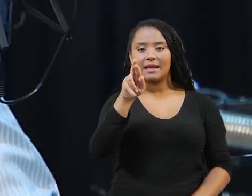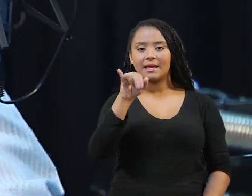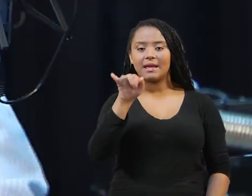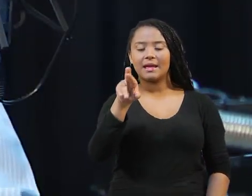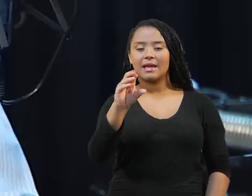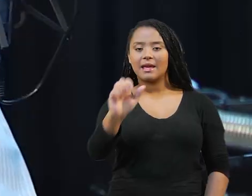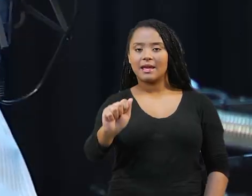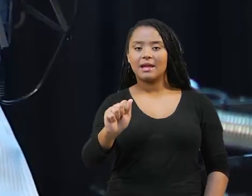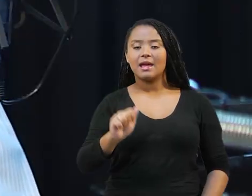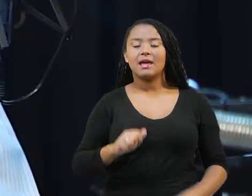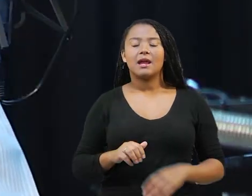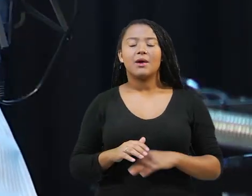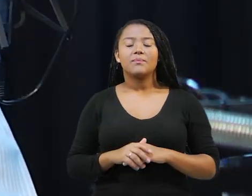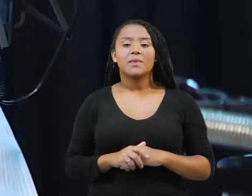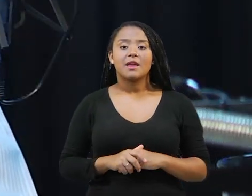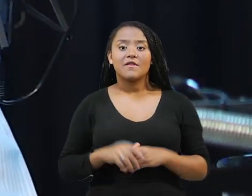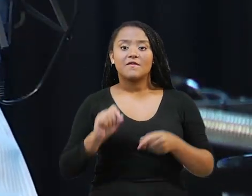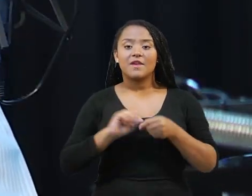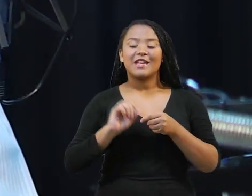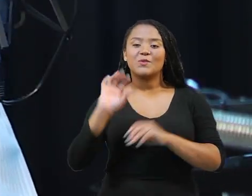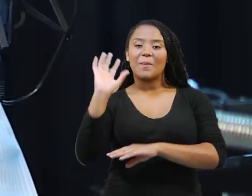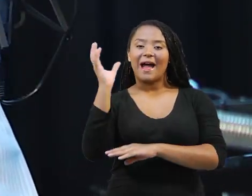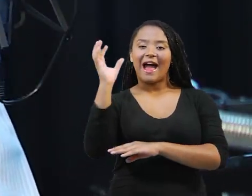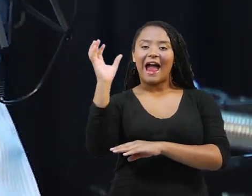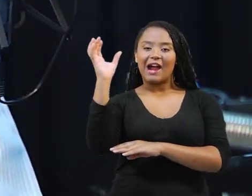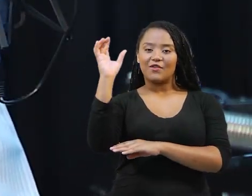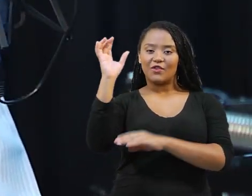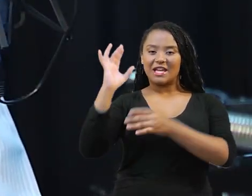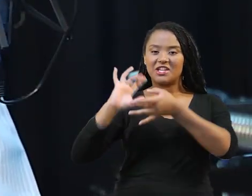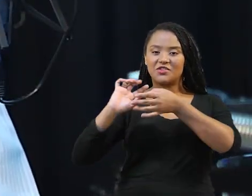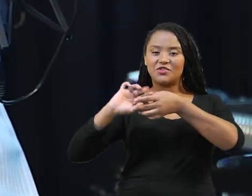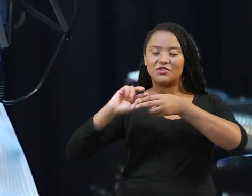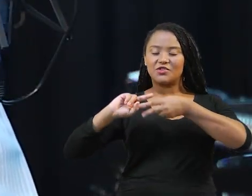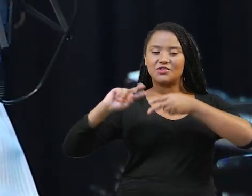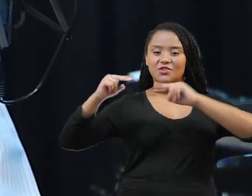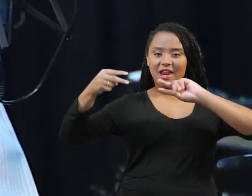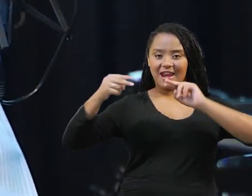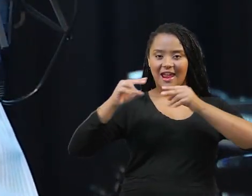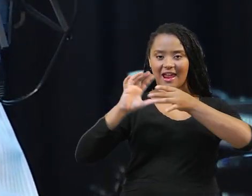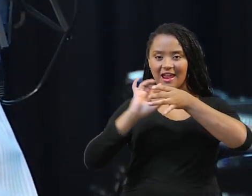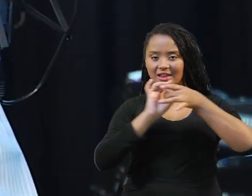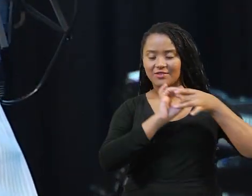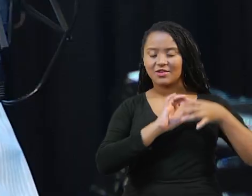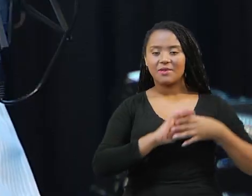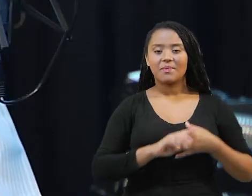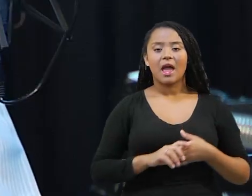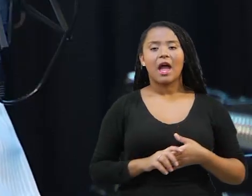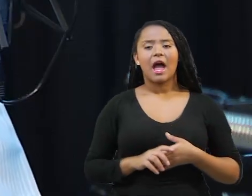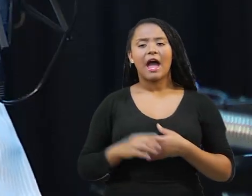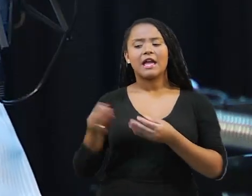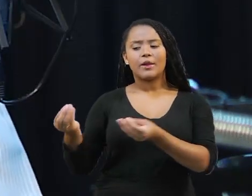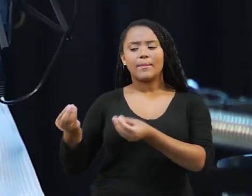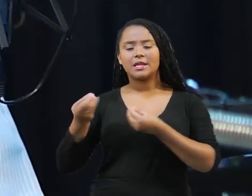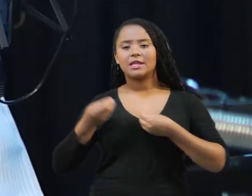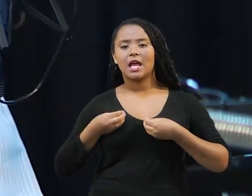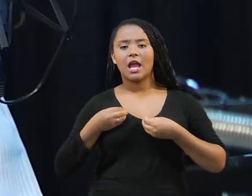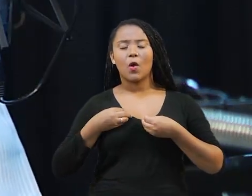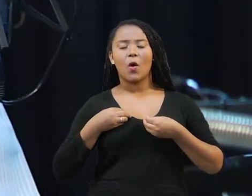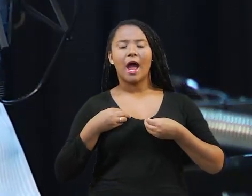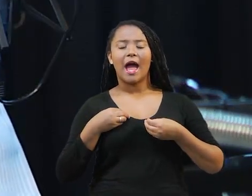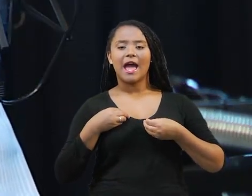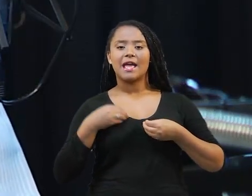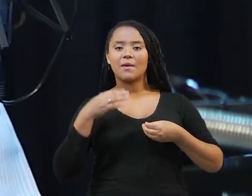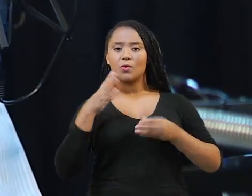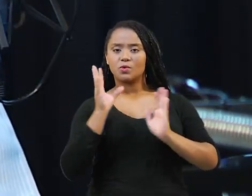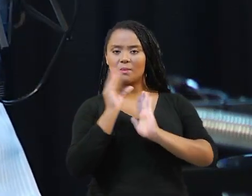entre as famílias, e eu peguei essa árvore e acrescentei os nossos dados da minha família, né? Então ele pegou lá a autorização